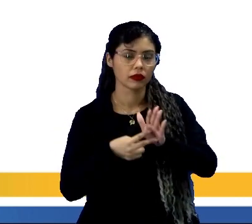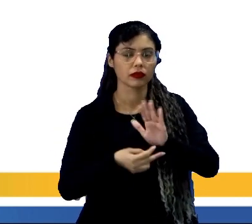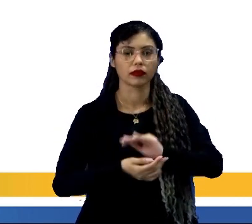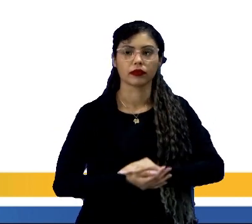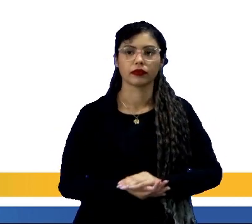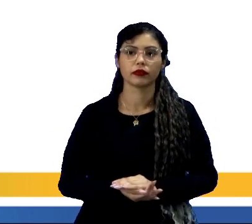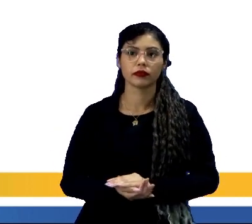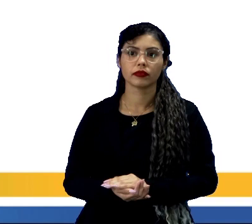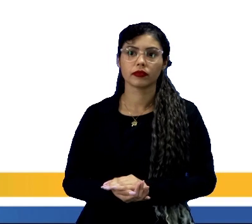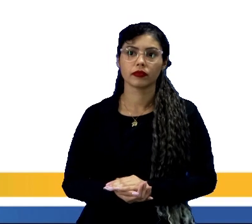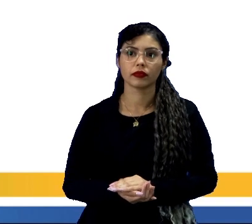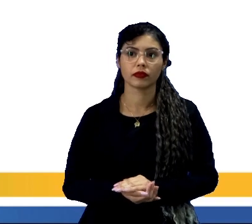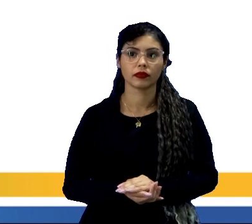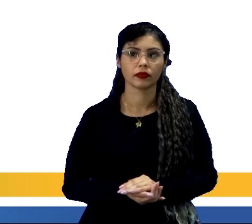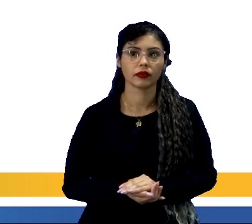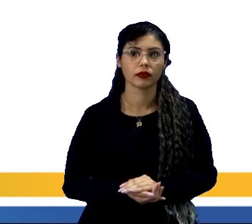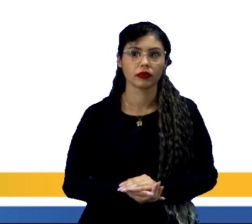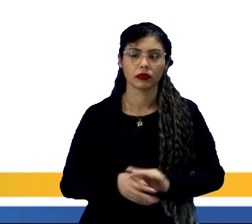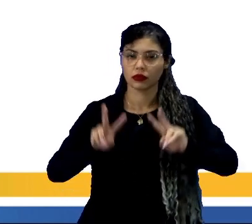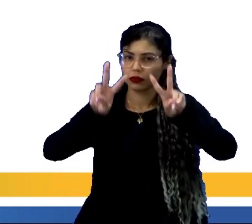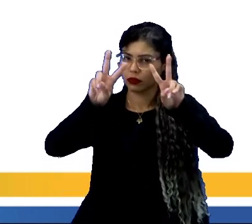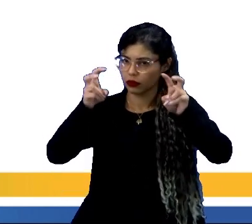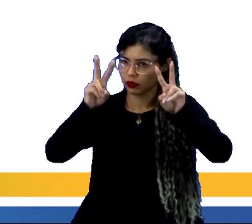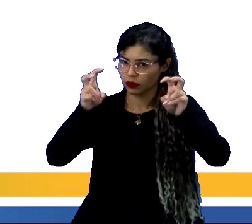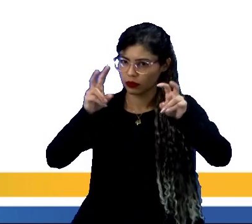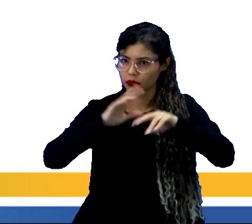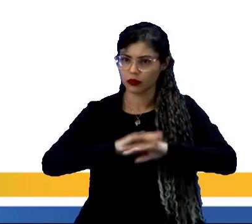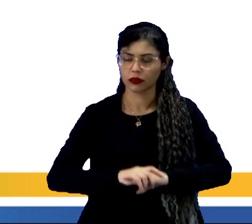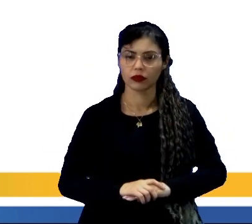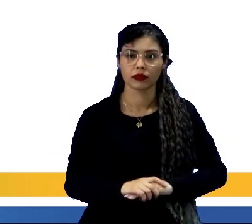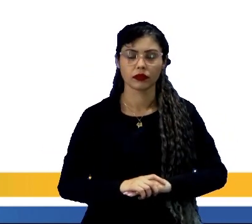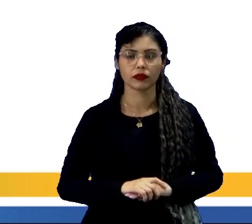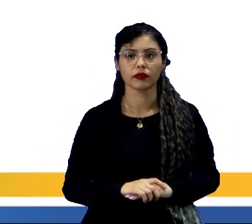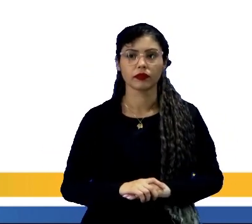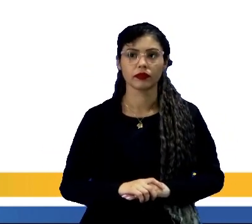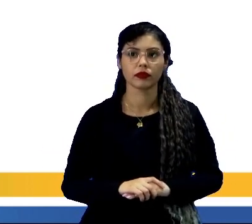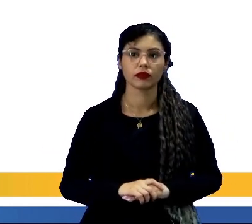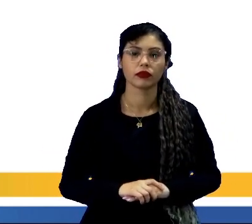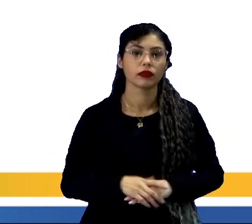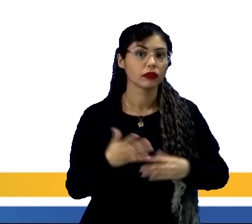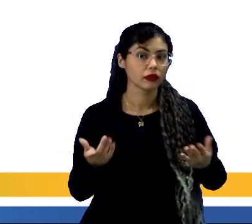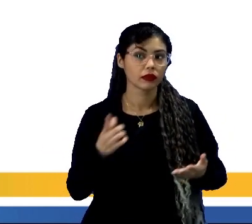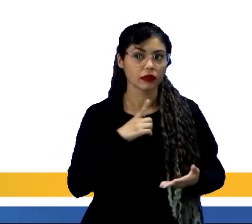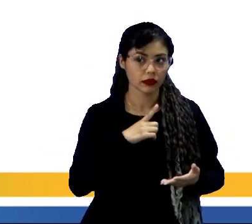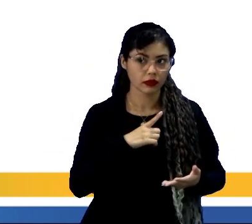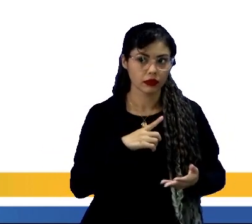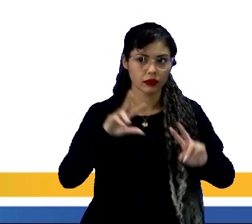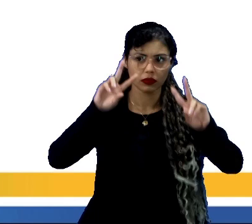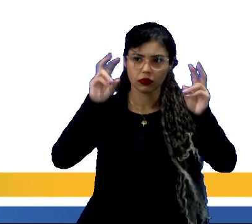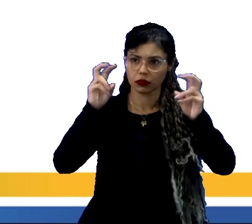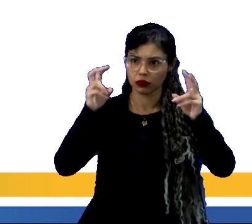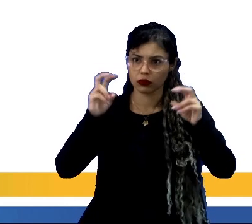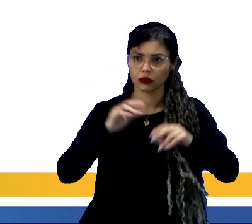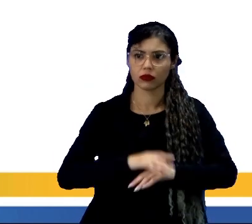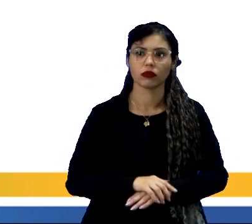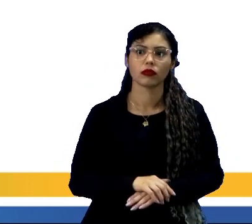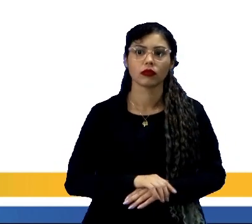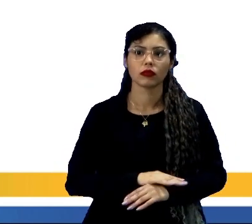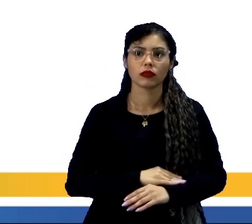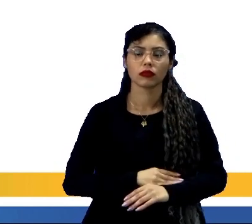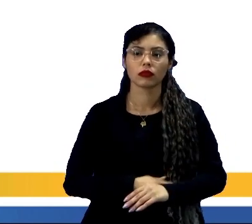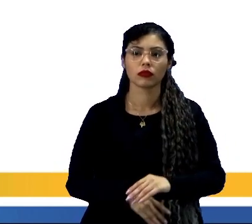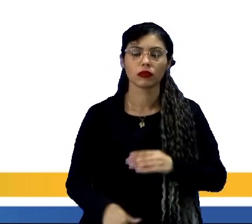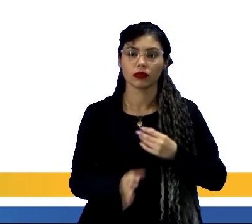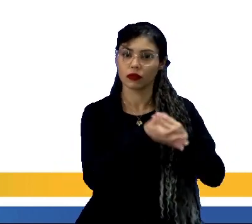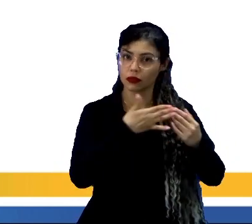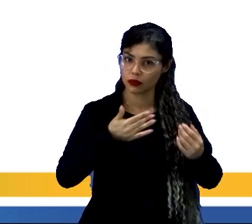significado. A título no verbete, e aí, tem um título lá?